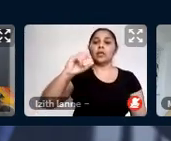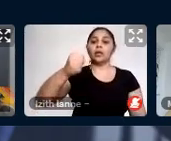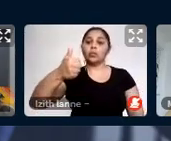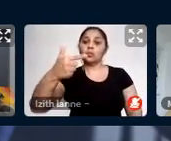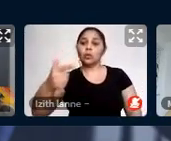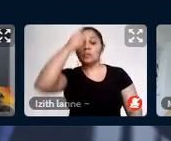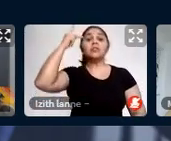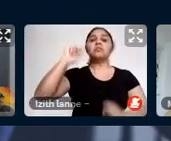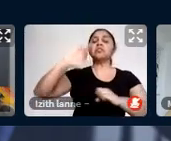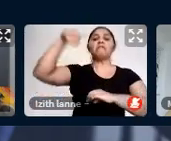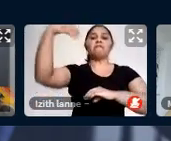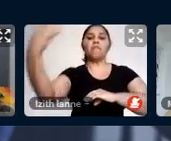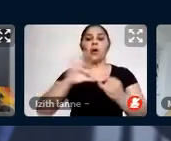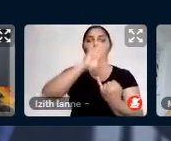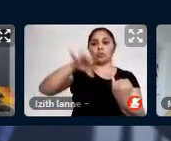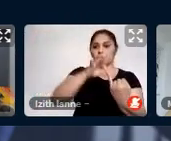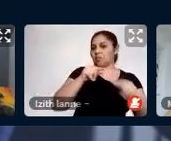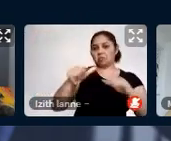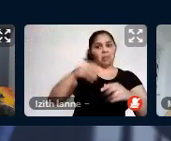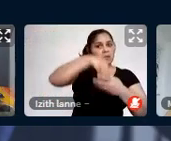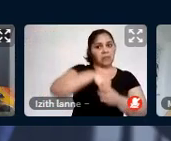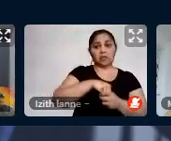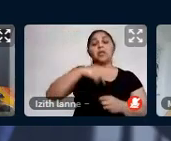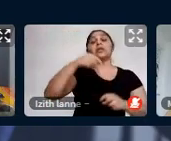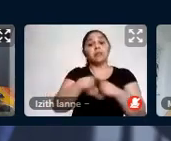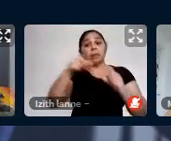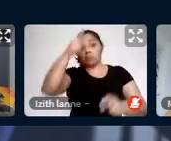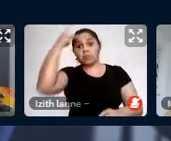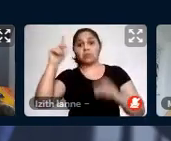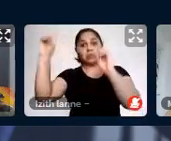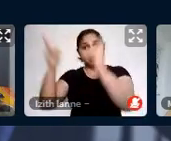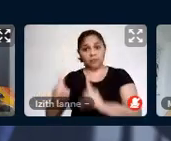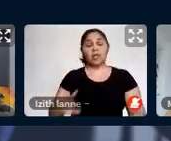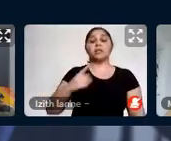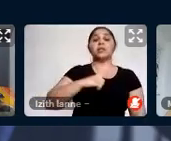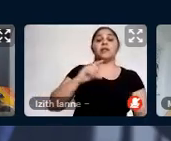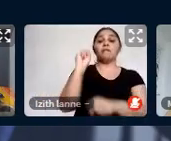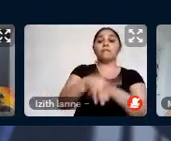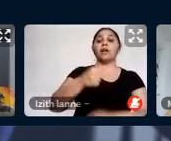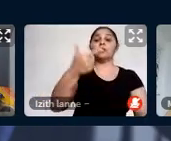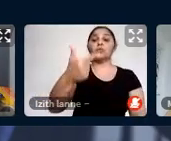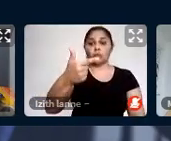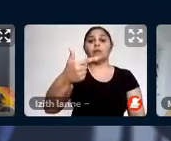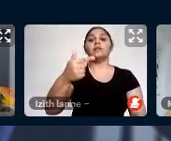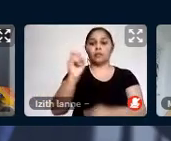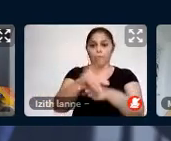externo, pessoas com deficiência, 2 vagas com 18